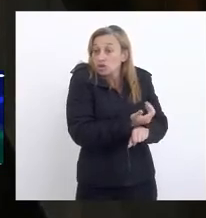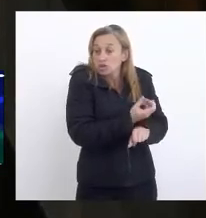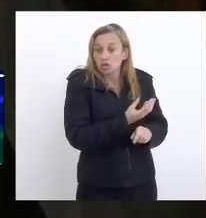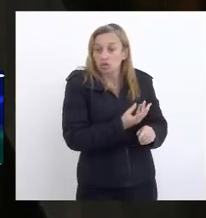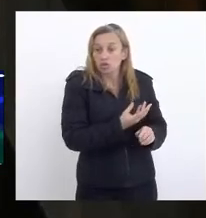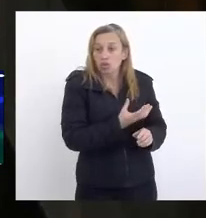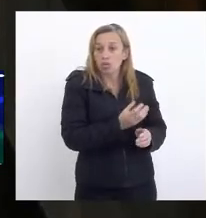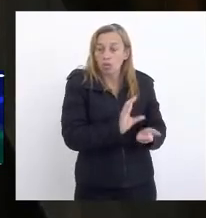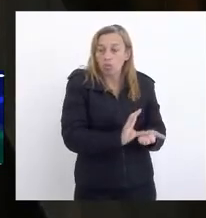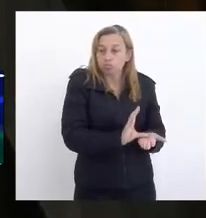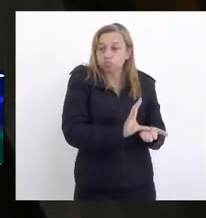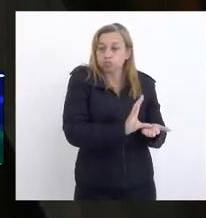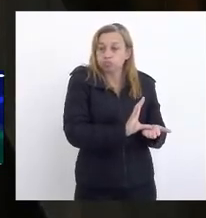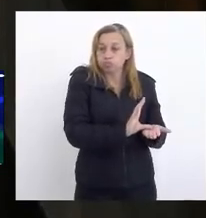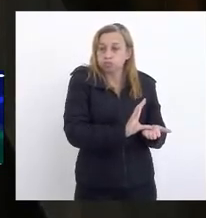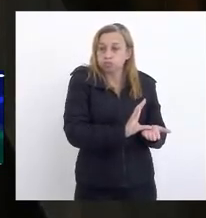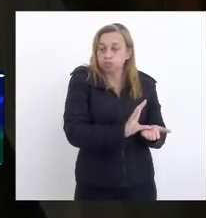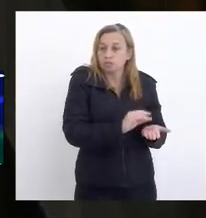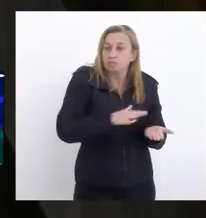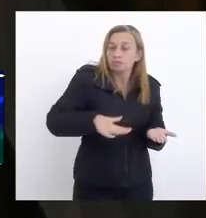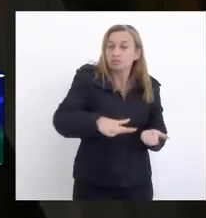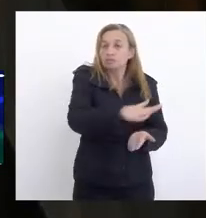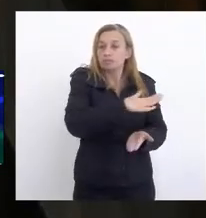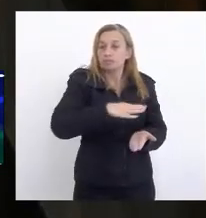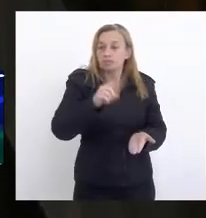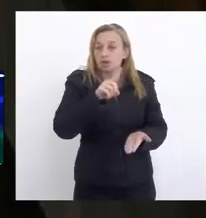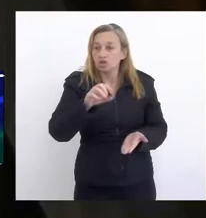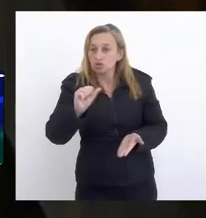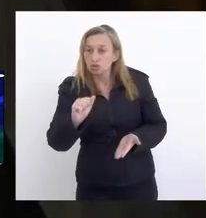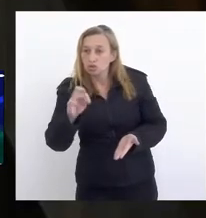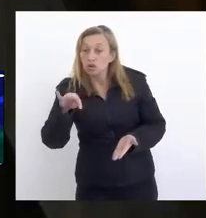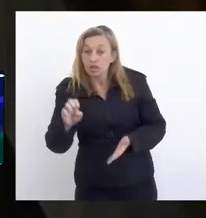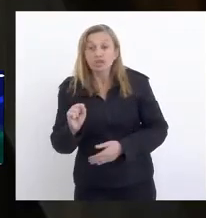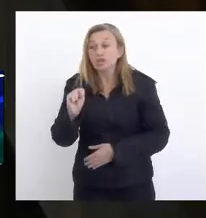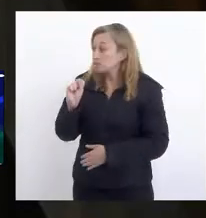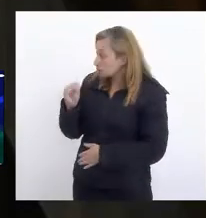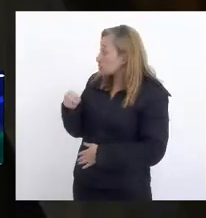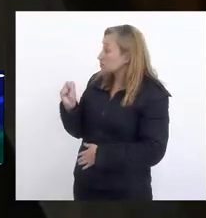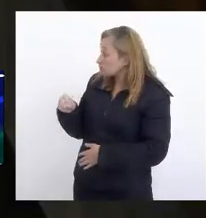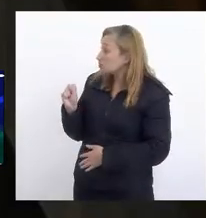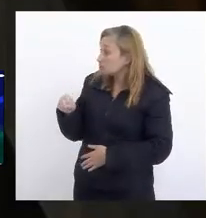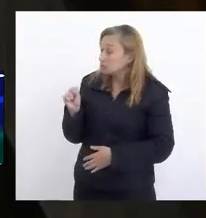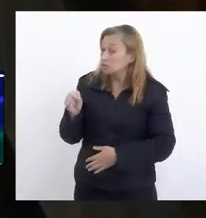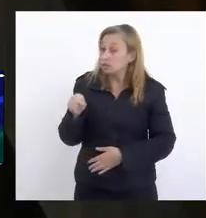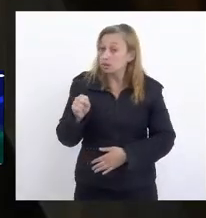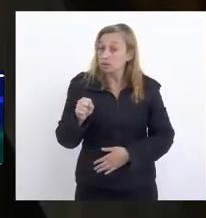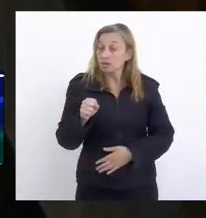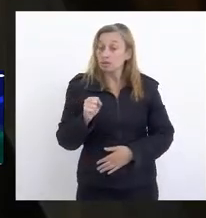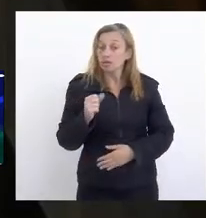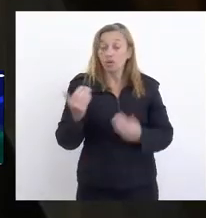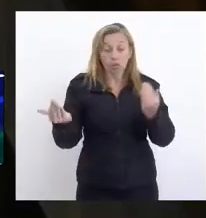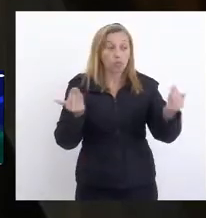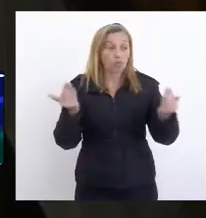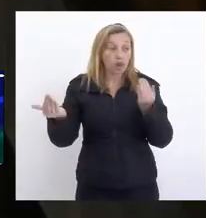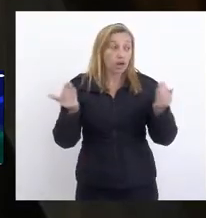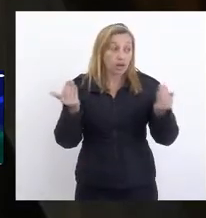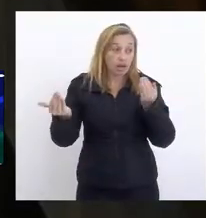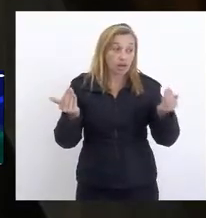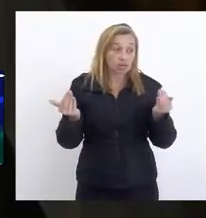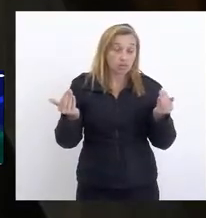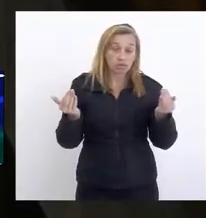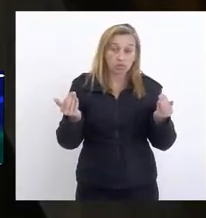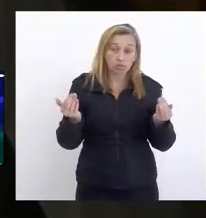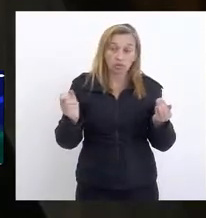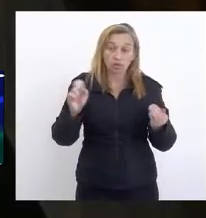fazer investimentos no campus da Zona Oeste. Eu digo sim, comparado com o orçamento da UESO, é